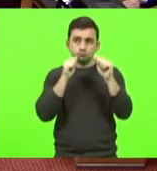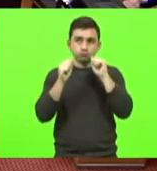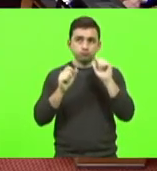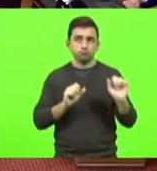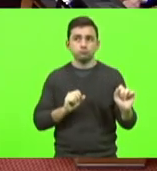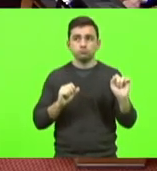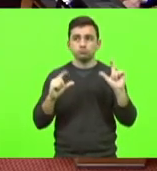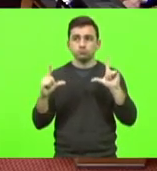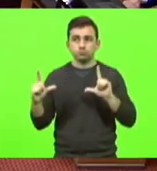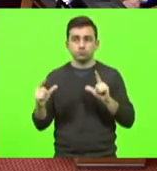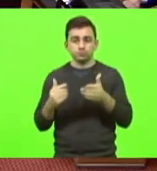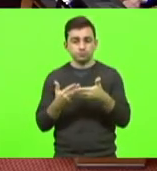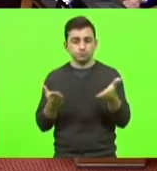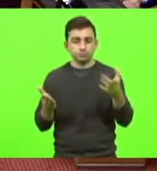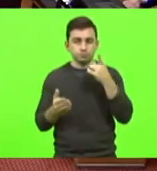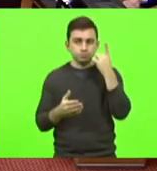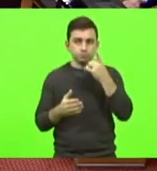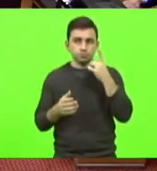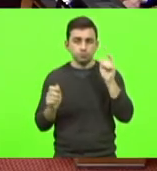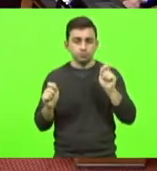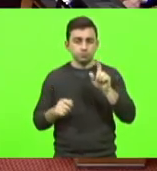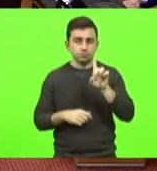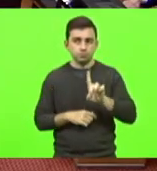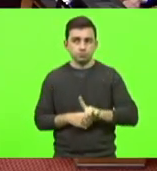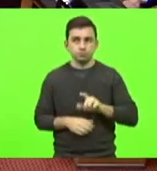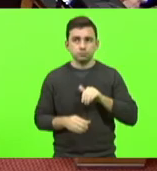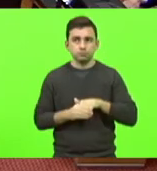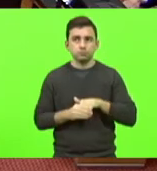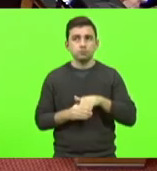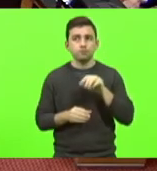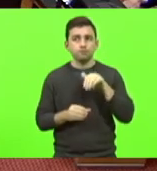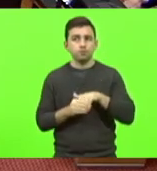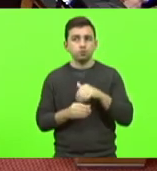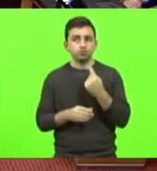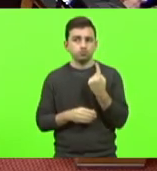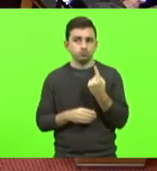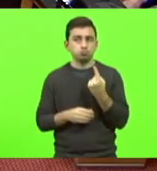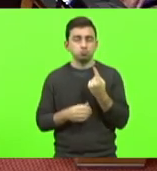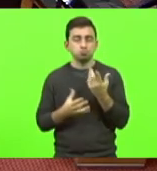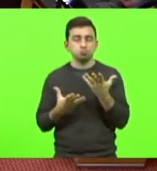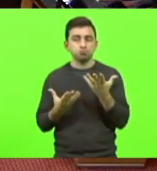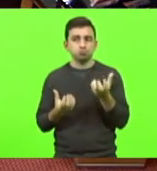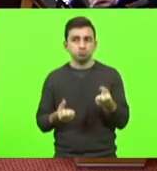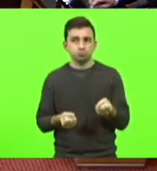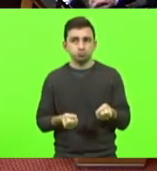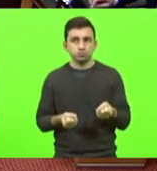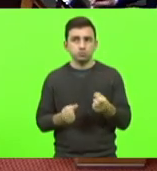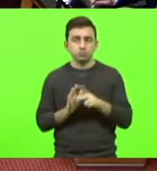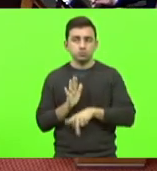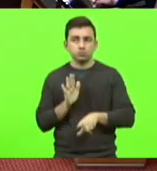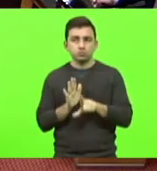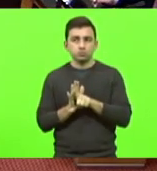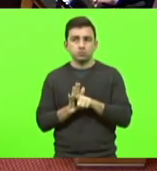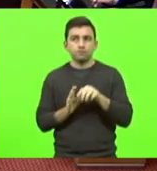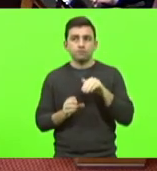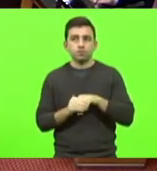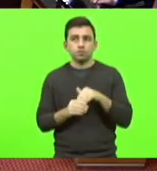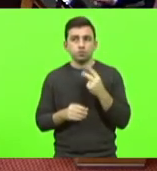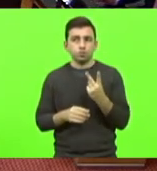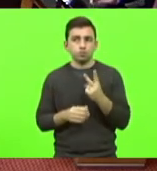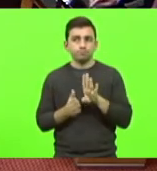painel para os iniciados deputados possa exercer seu direito de voto que em volta um voto a favor do projeto de lei complementar que volta dois